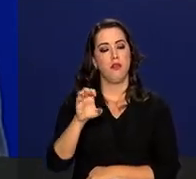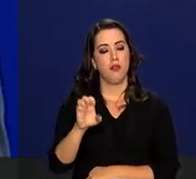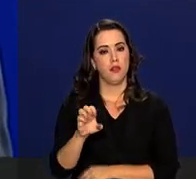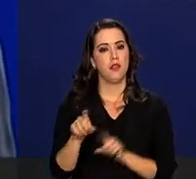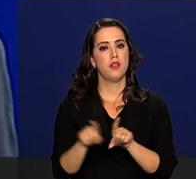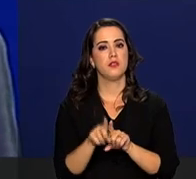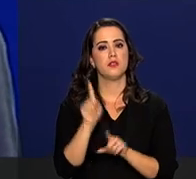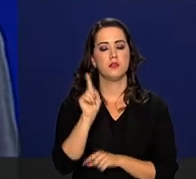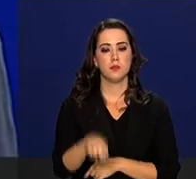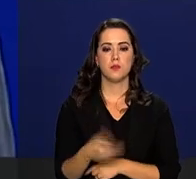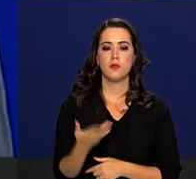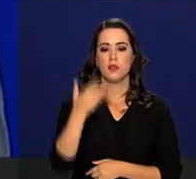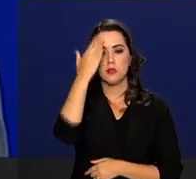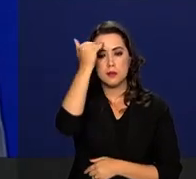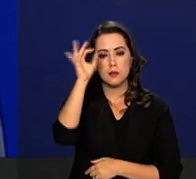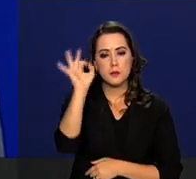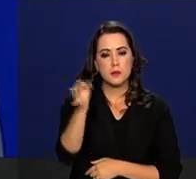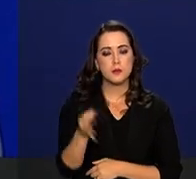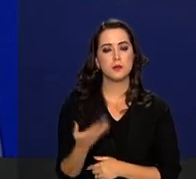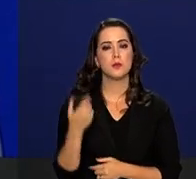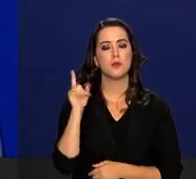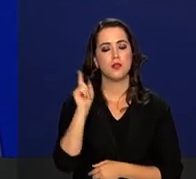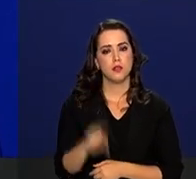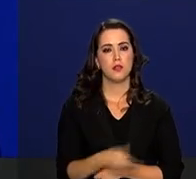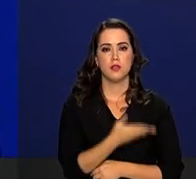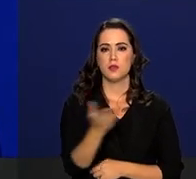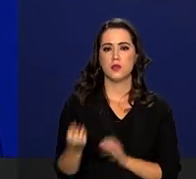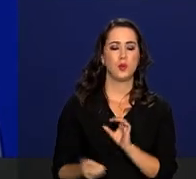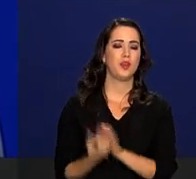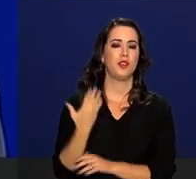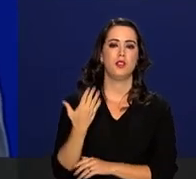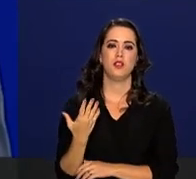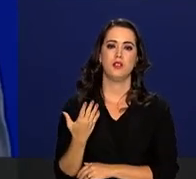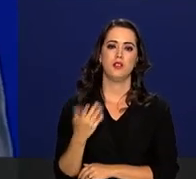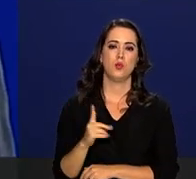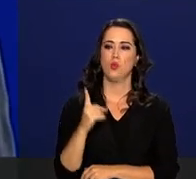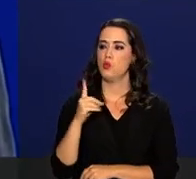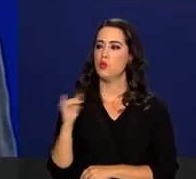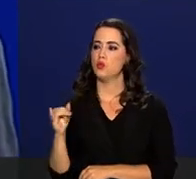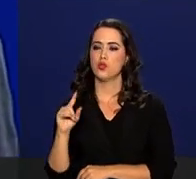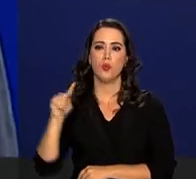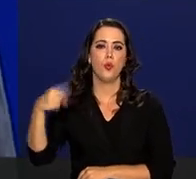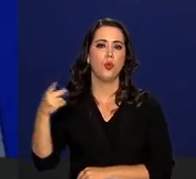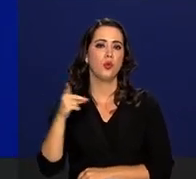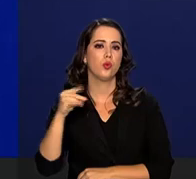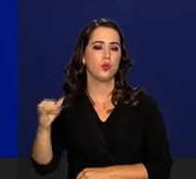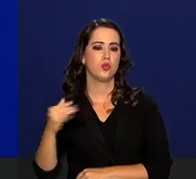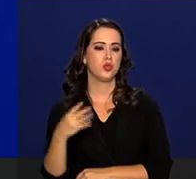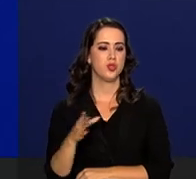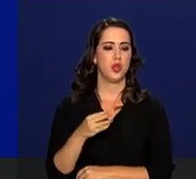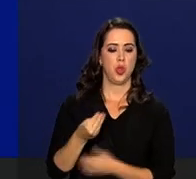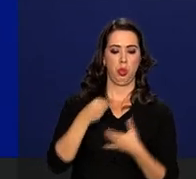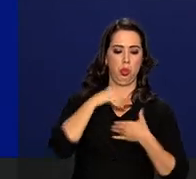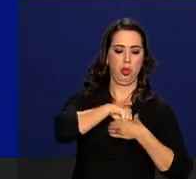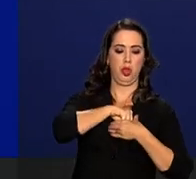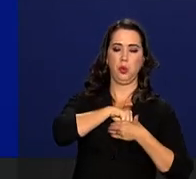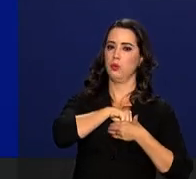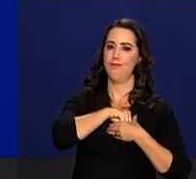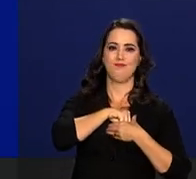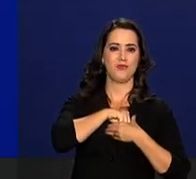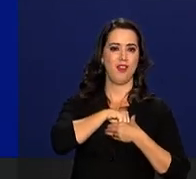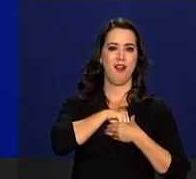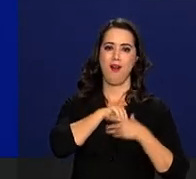vice-prefeitas, vereadores, sabem disso. É uma coisa que você não cria de um dia para o outro no seu espírito, no seu coração. É algo